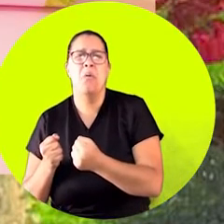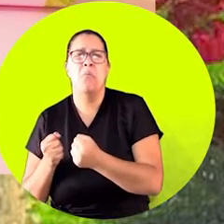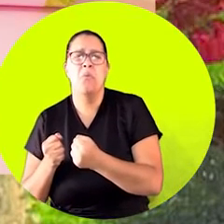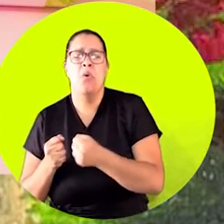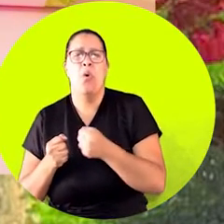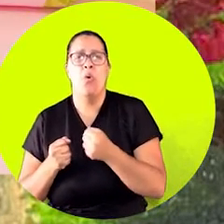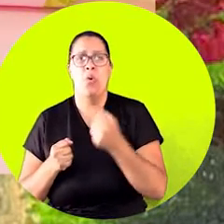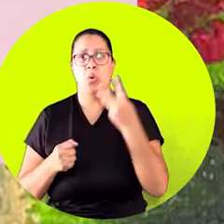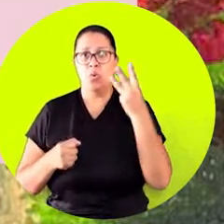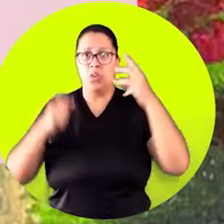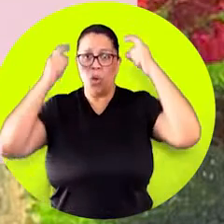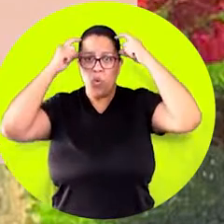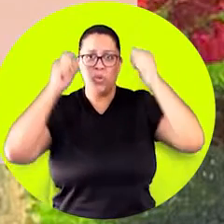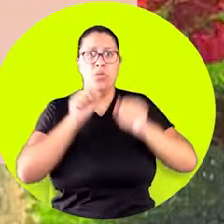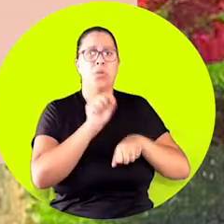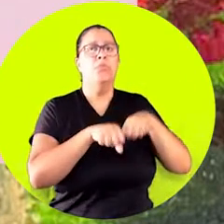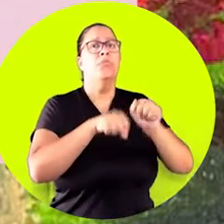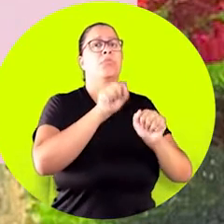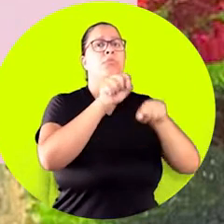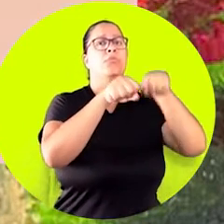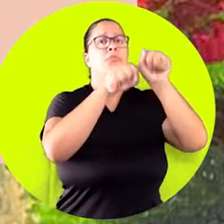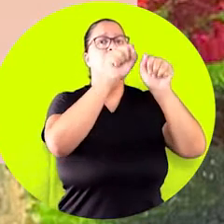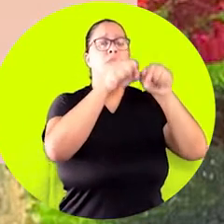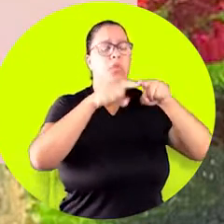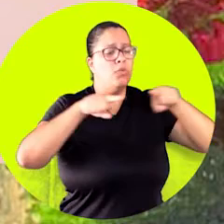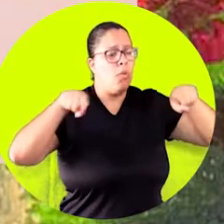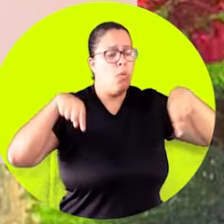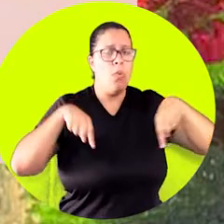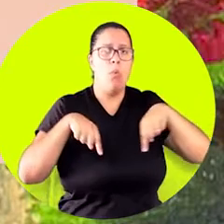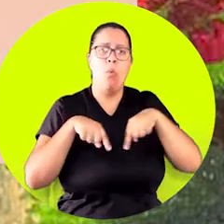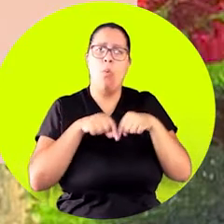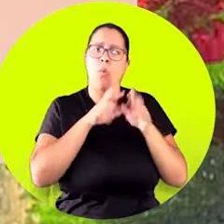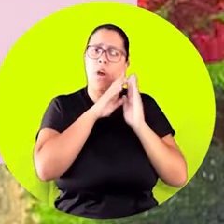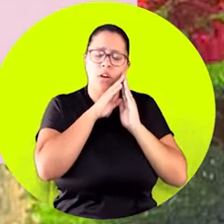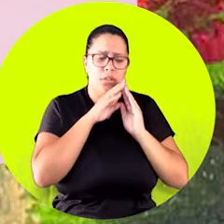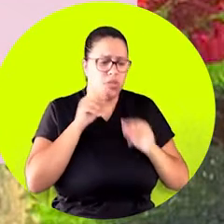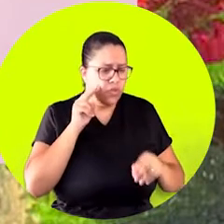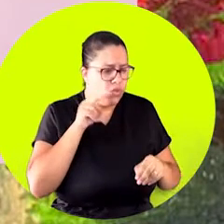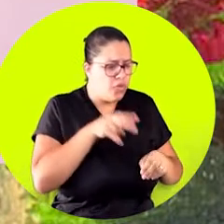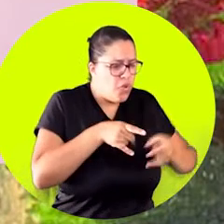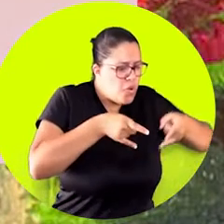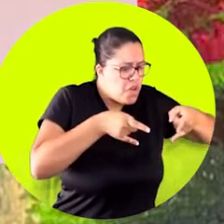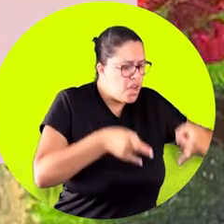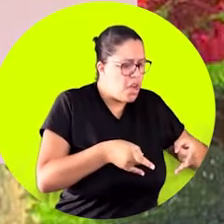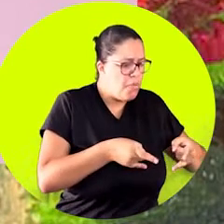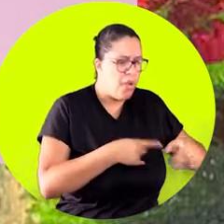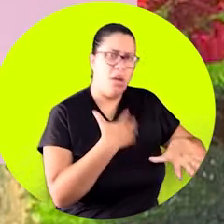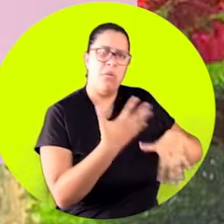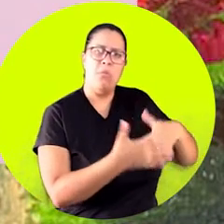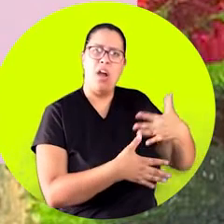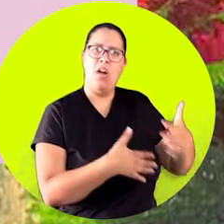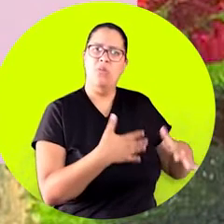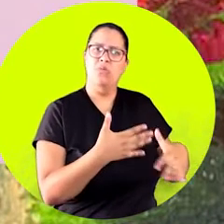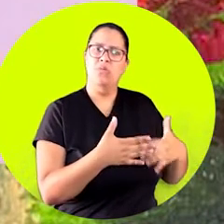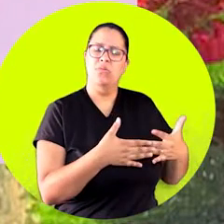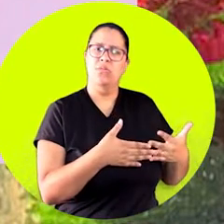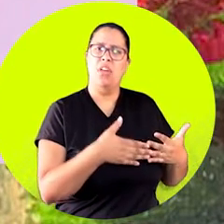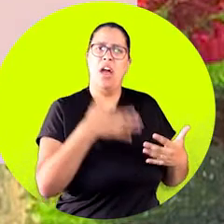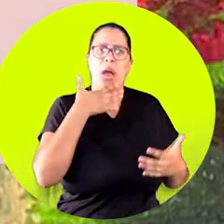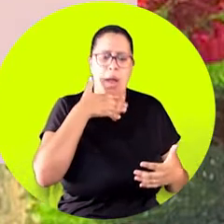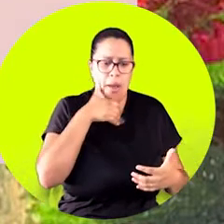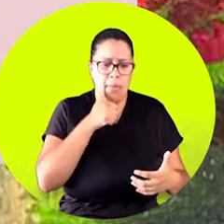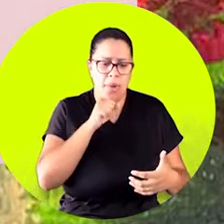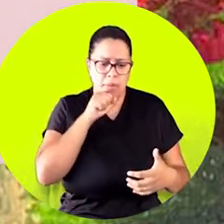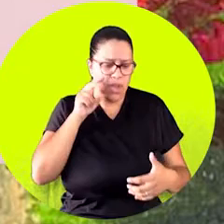as escadas e, ao chegarem no quarto, papai urso percebeu que alguém havia deitado em sua cama. Mamãe urso percebeu que sua cama estava desarrumada